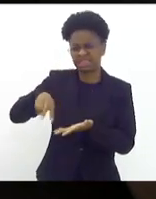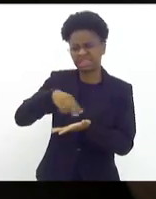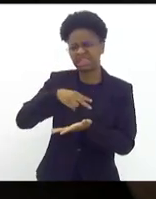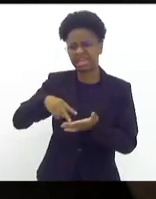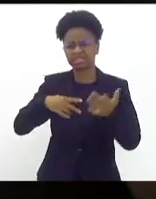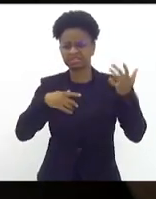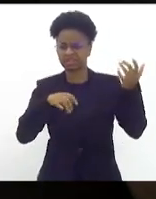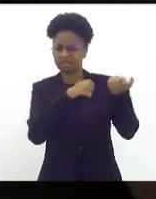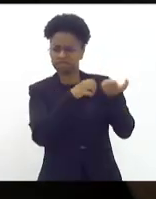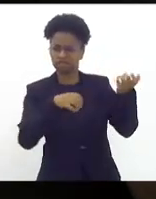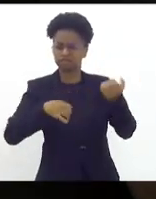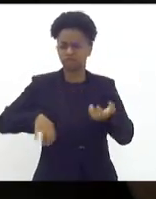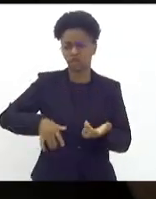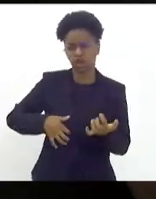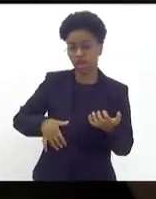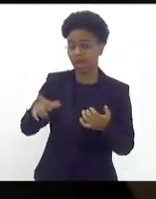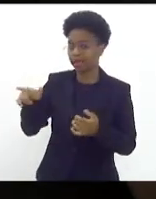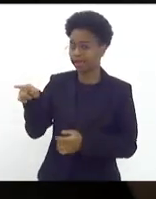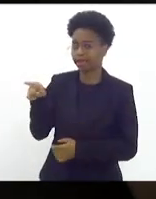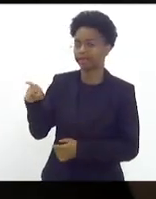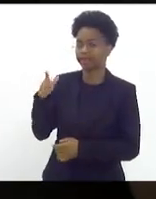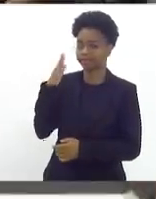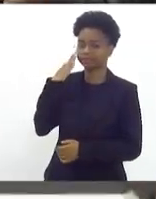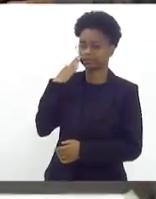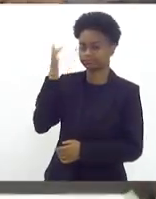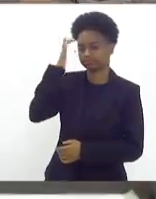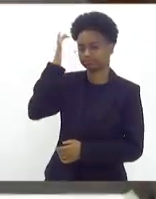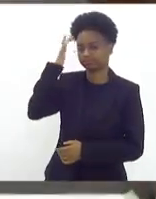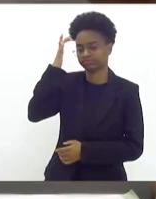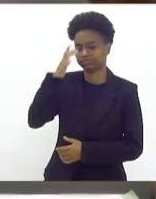nosso deputado Carlos Mink, que é o especialista. Então tá bem.